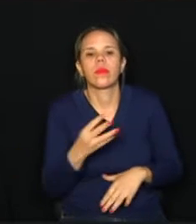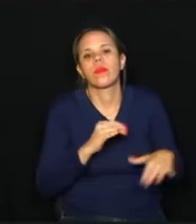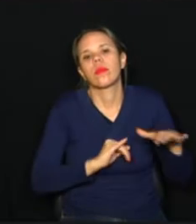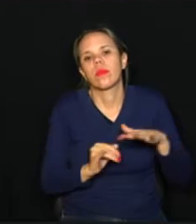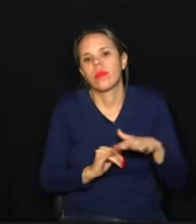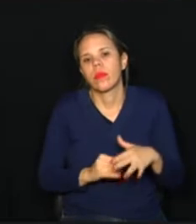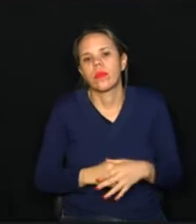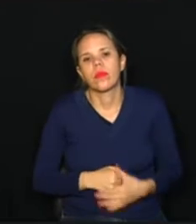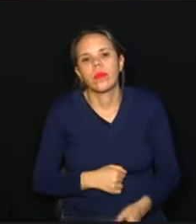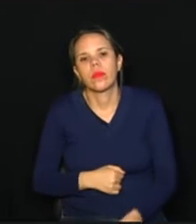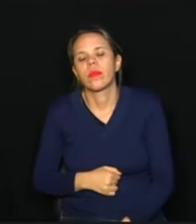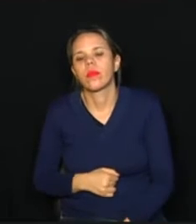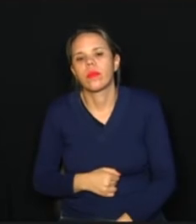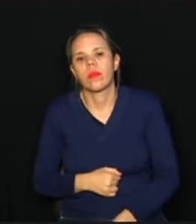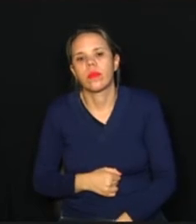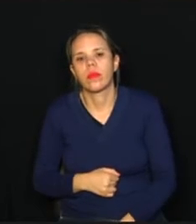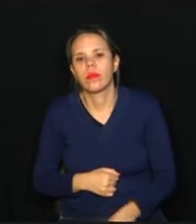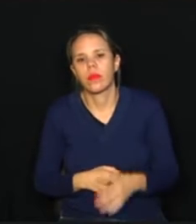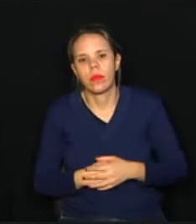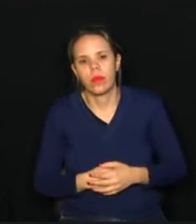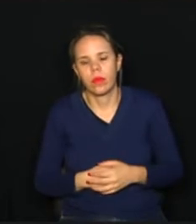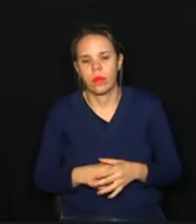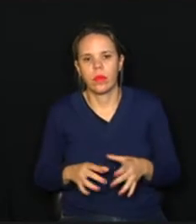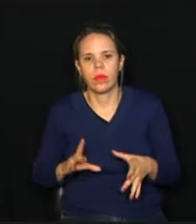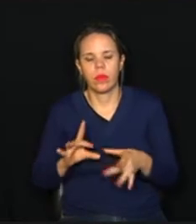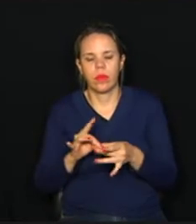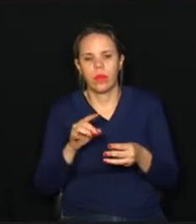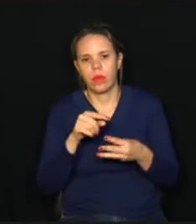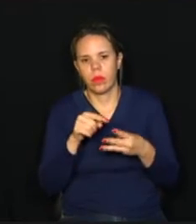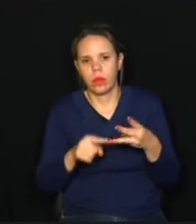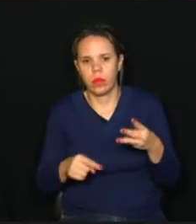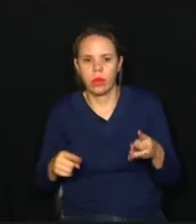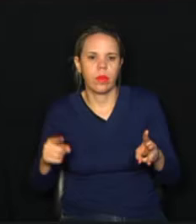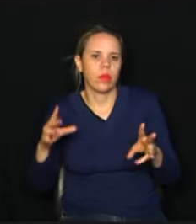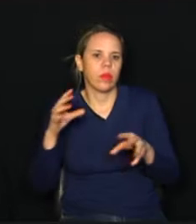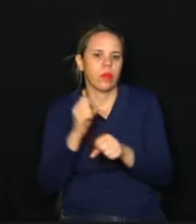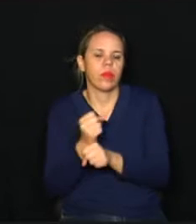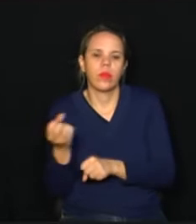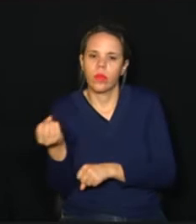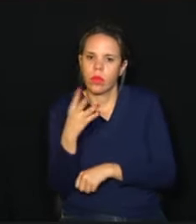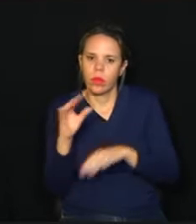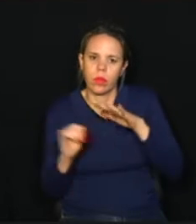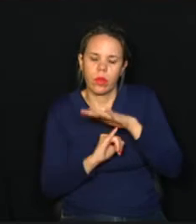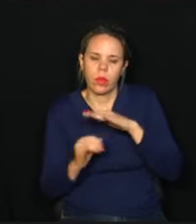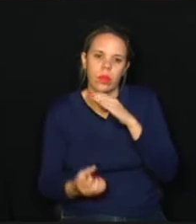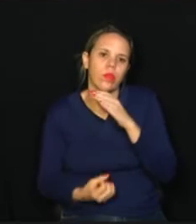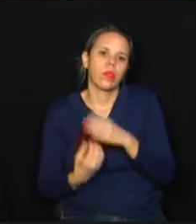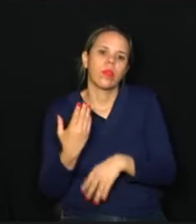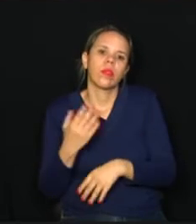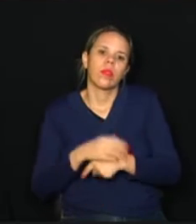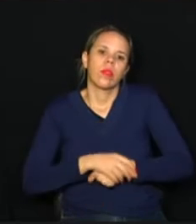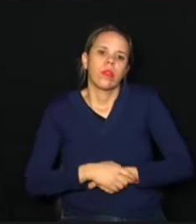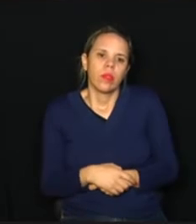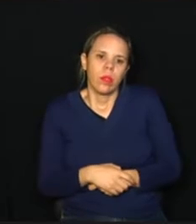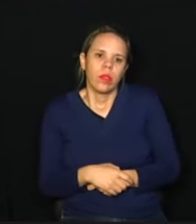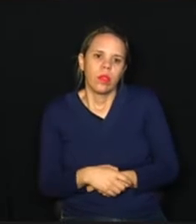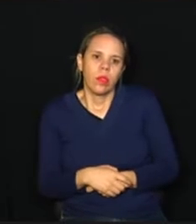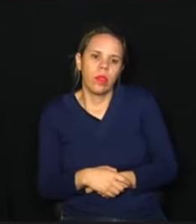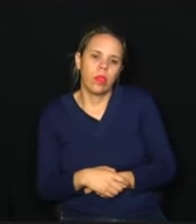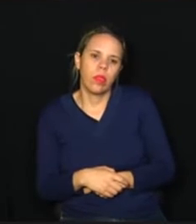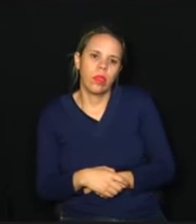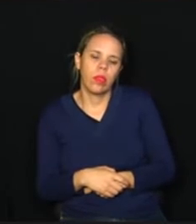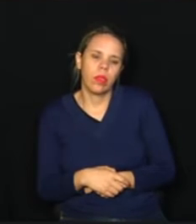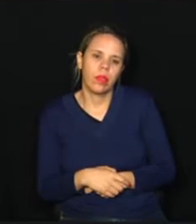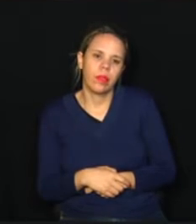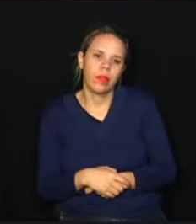instituição, que foi a união dos 3 em um novo instituto criado de